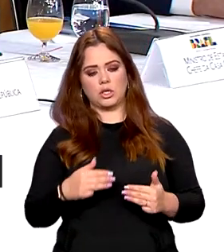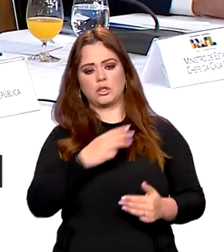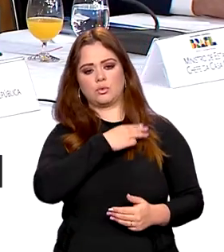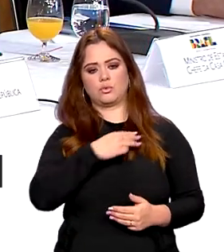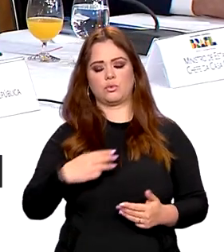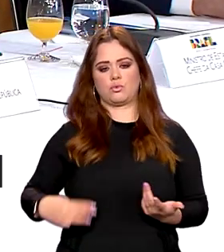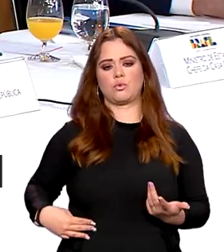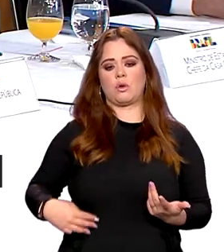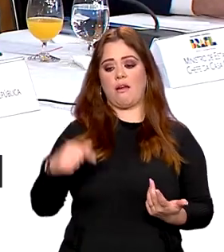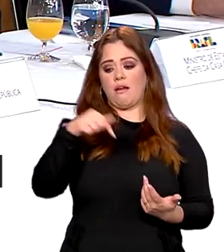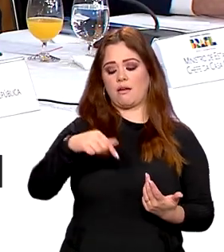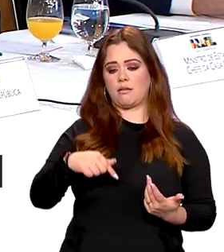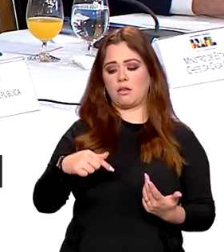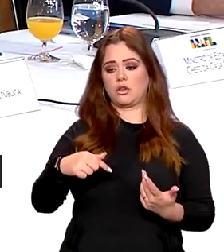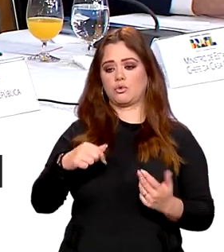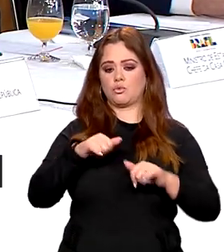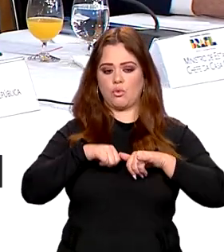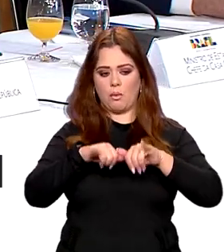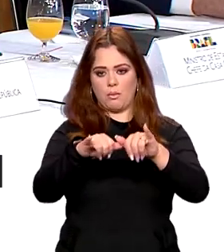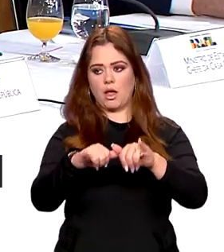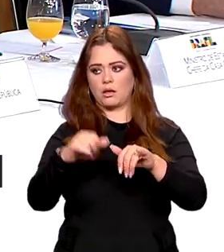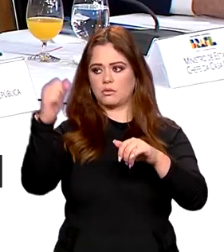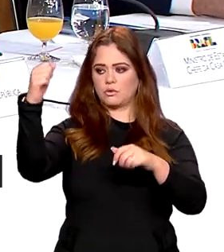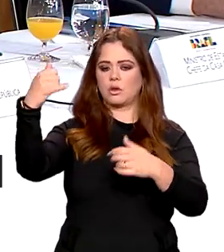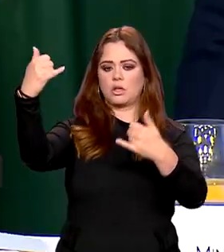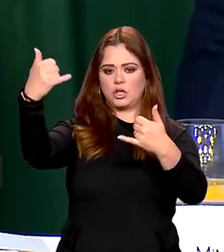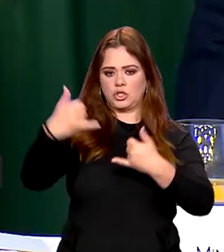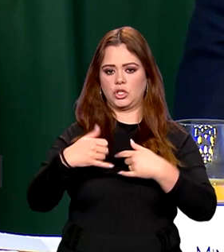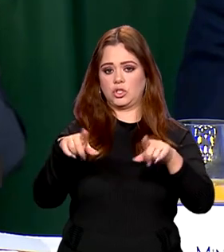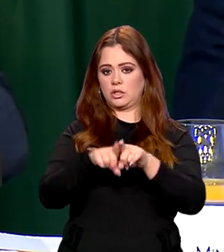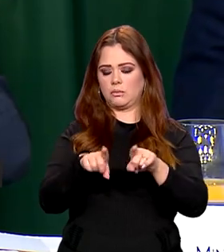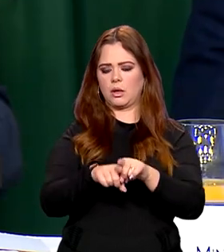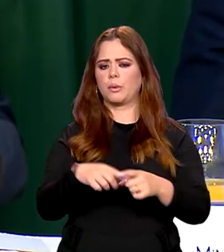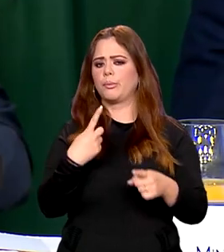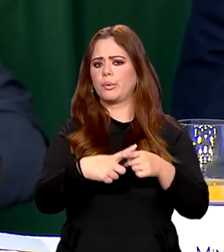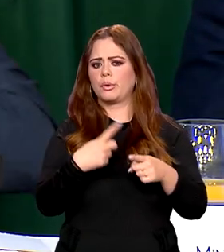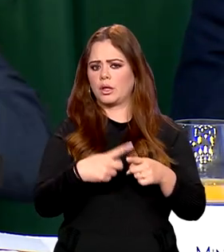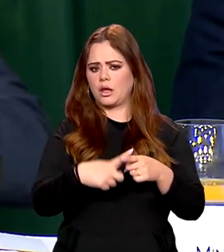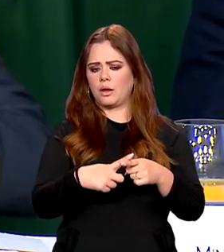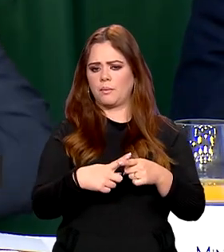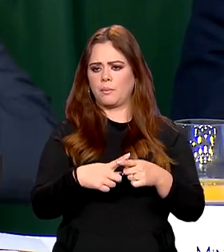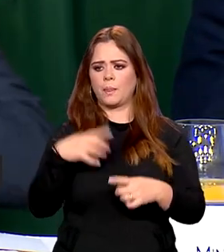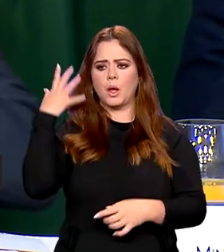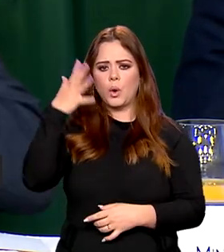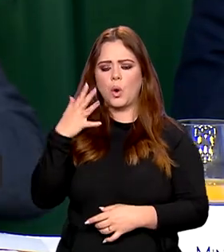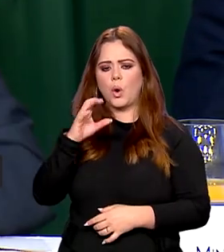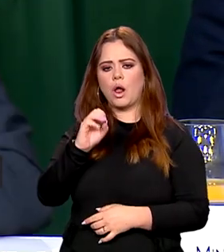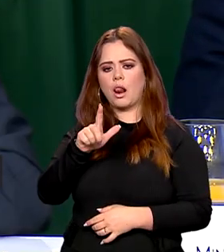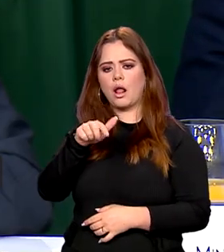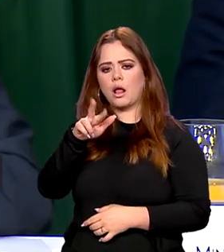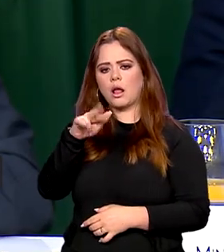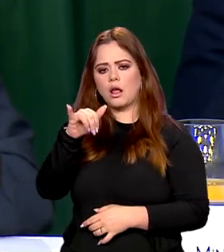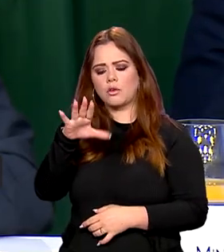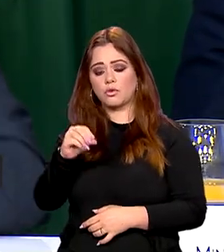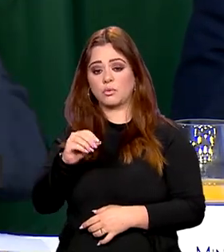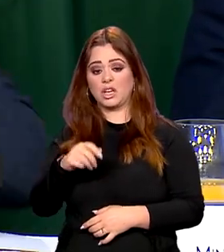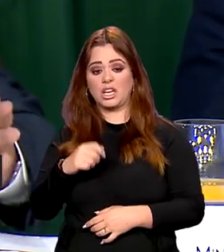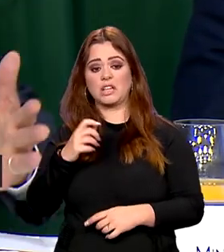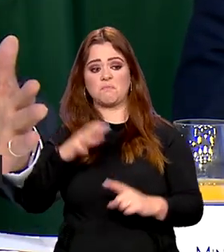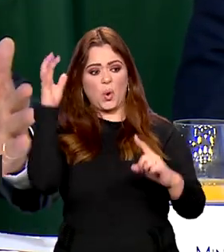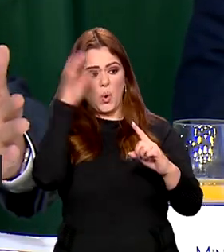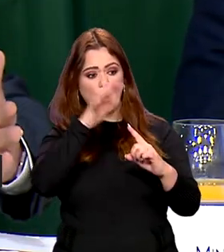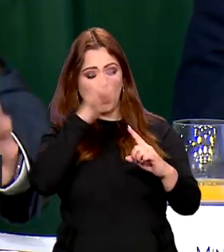Minas e Energia. Porque na fala do Olavo Schultz, ele dá uma bronca nos países em desenvolvimento,